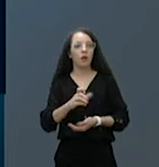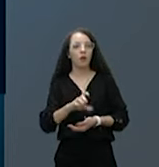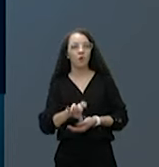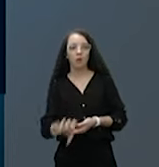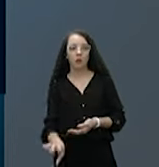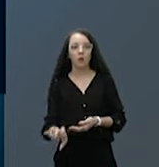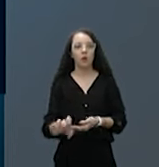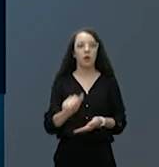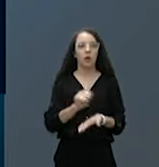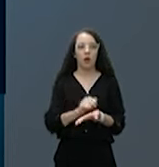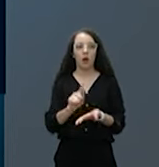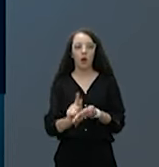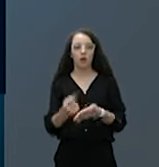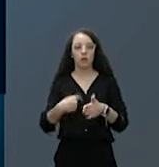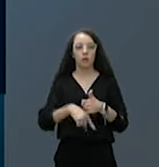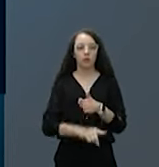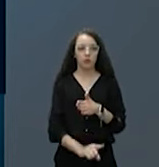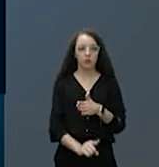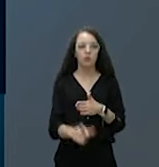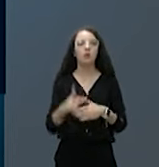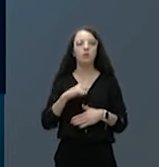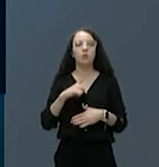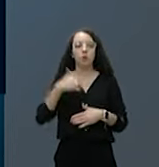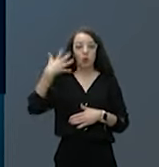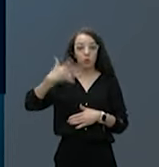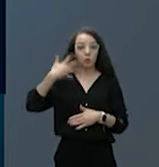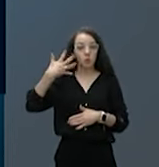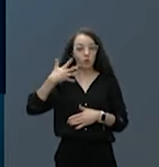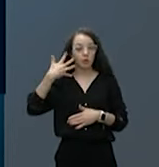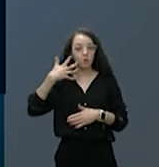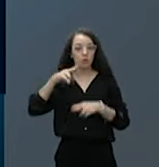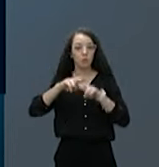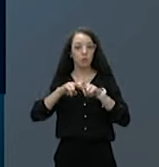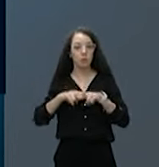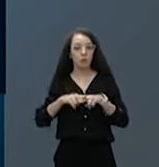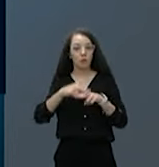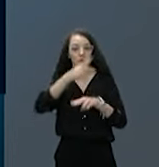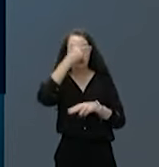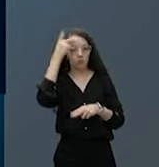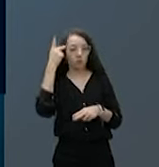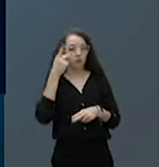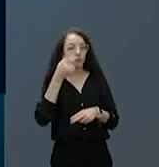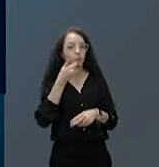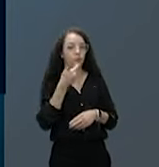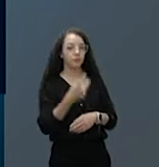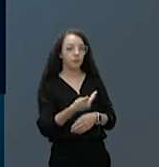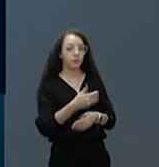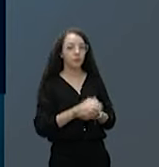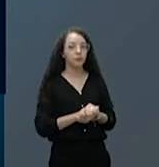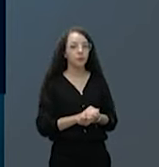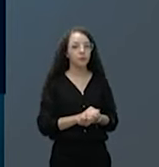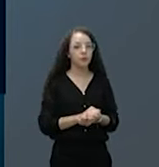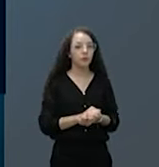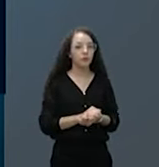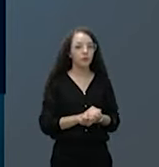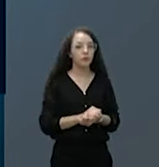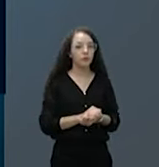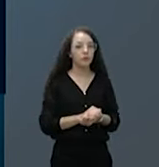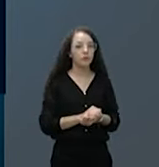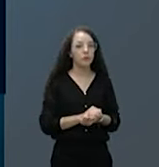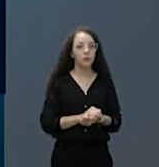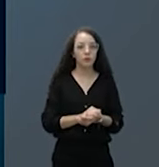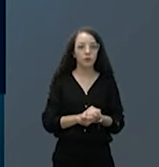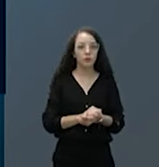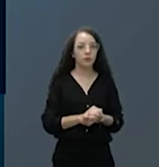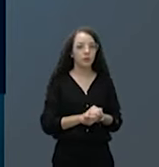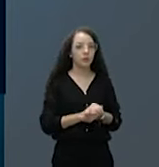Presidente. Nós temos sustentação oral pelo agravante e Ah, pelo pois não, pois agravado. não. E Se dado se nós. É pelo dispensa. agravado,